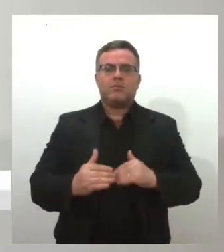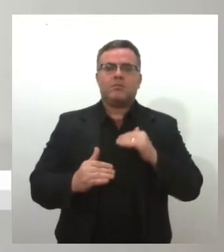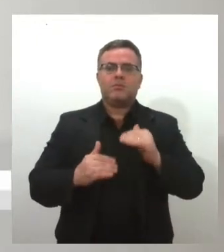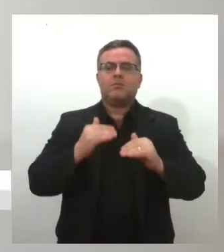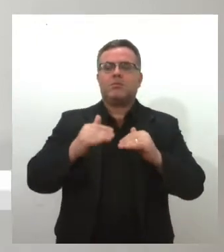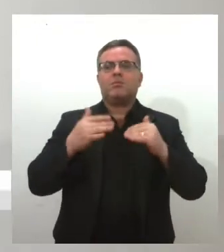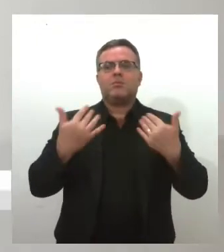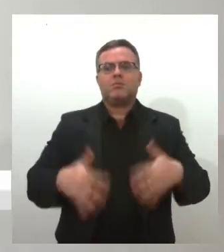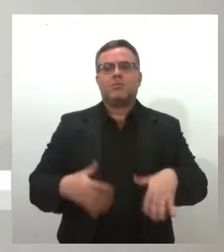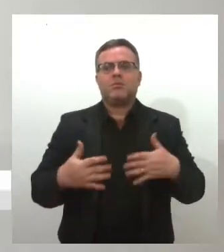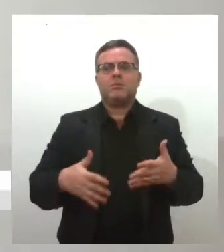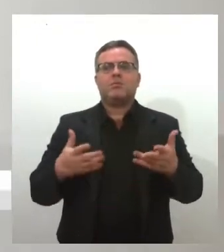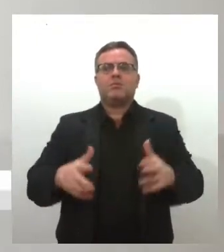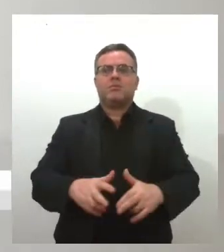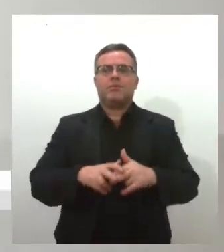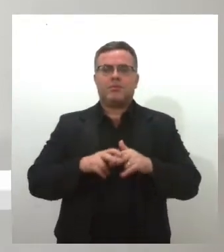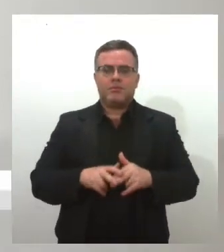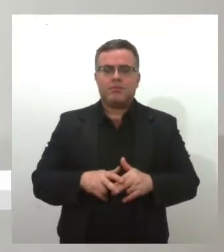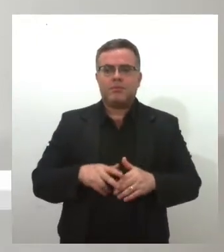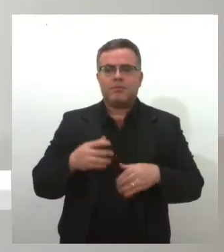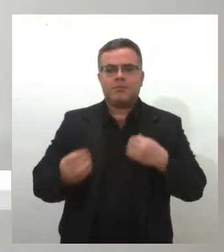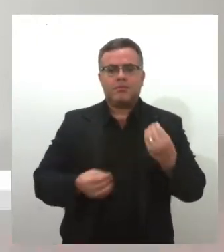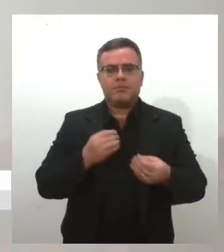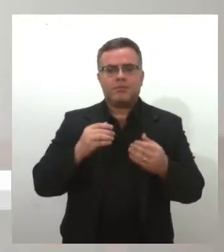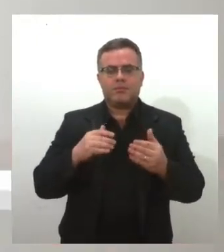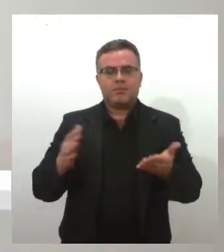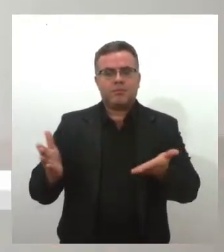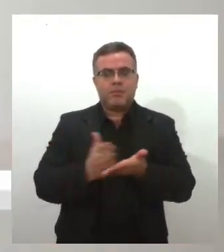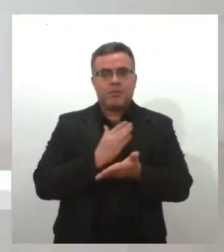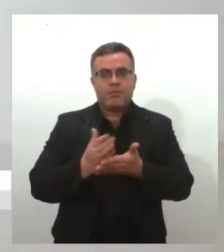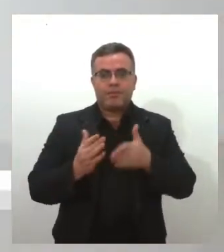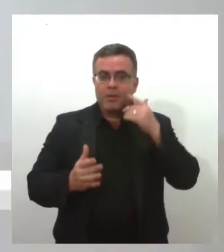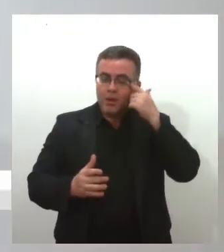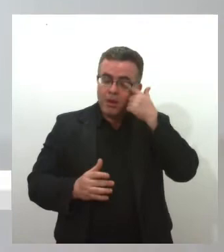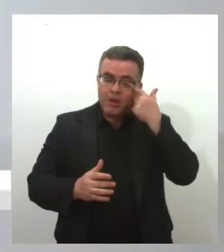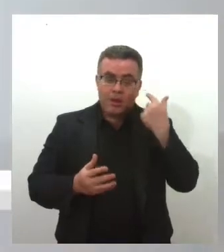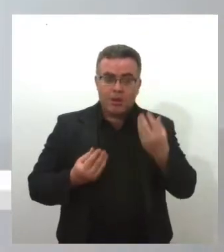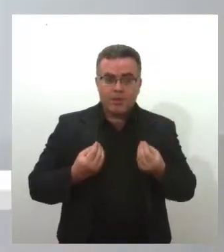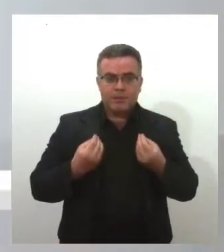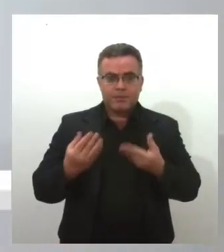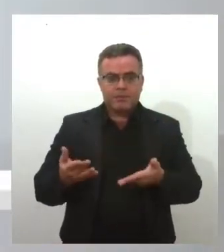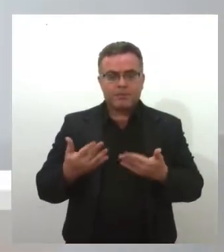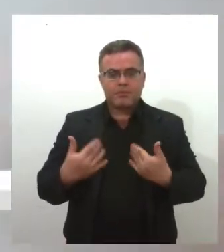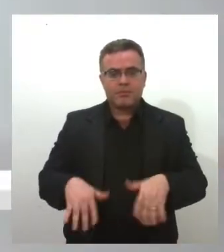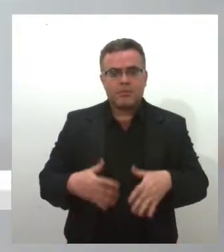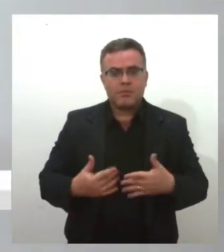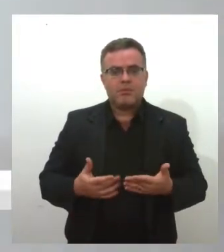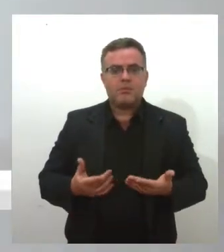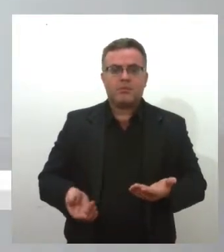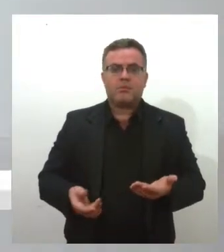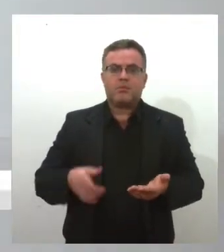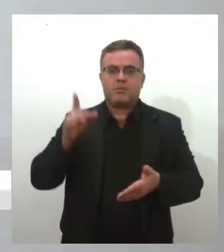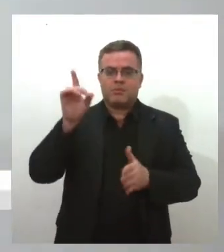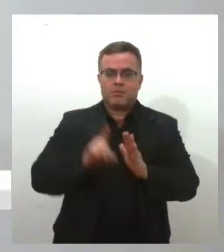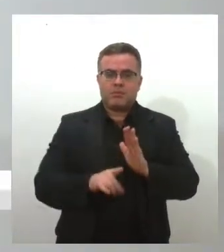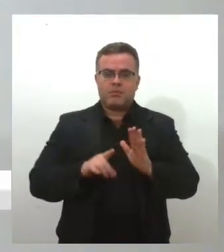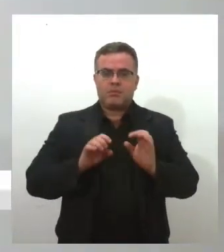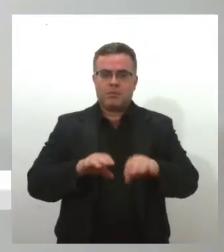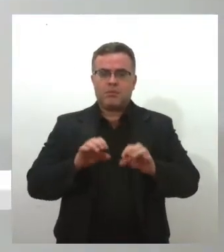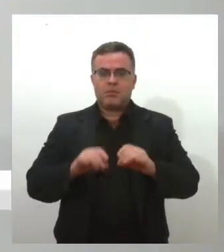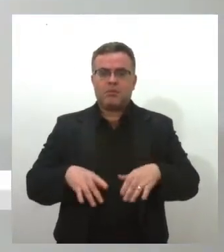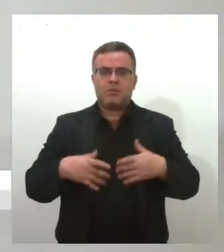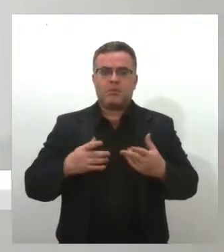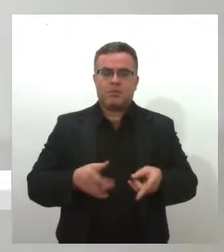jornada. Então, tem até um livro que eu posso até, está até aqui pertinho de mim, que é Sim. O Direito à Educação Domiciliar, do